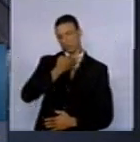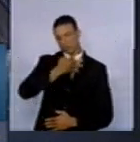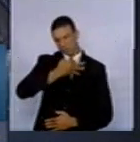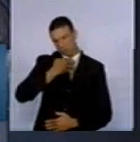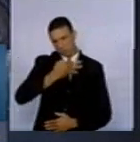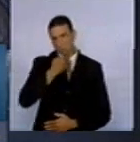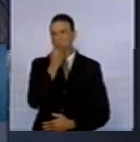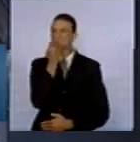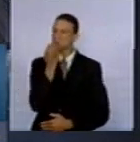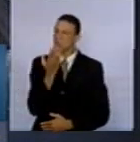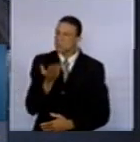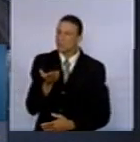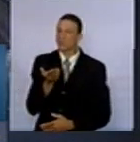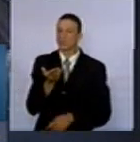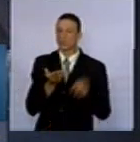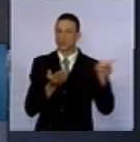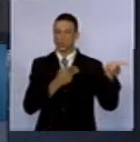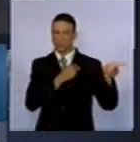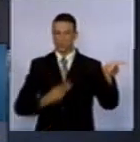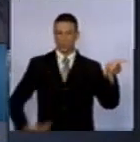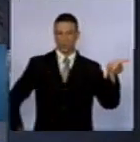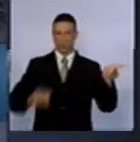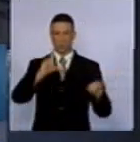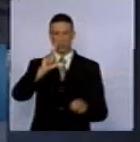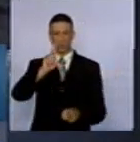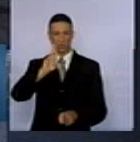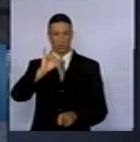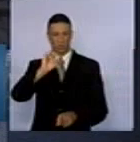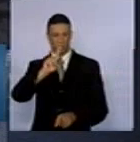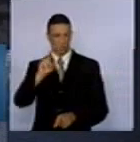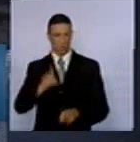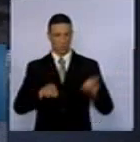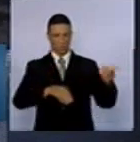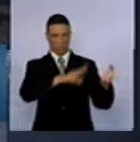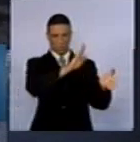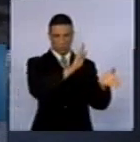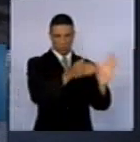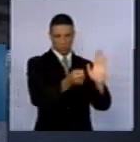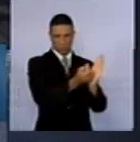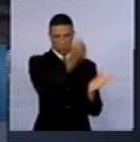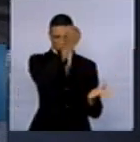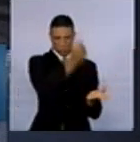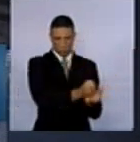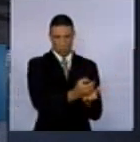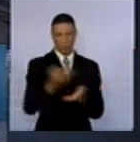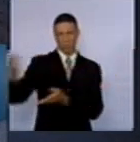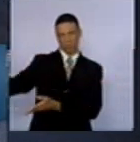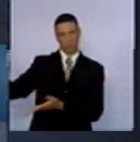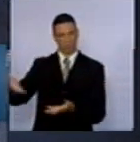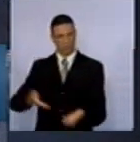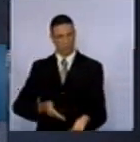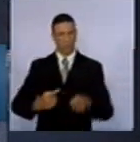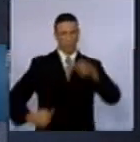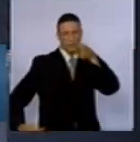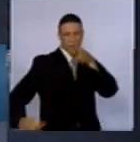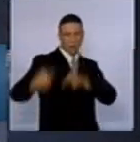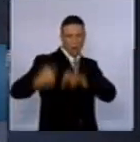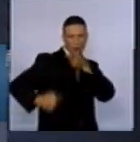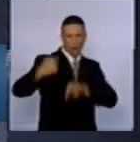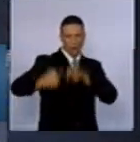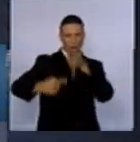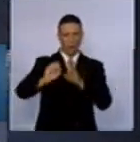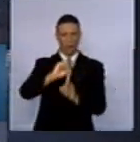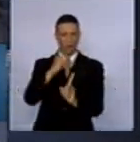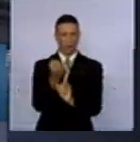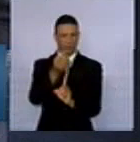com a determinação do Senhor Ministro Luiz fluxo o seu papel de fazer um debate também com